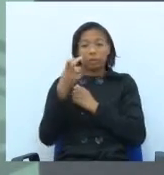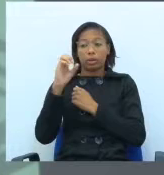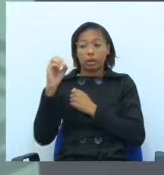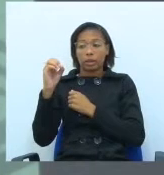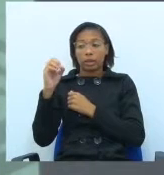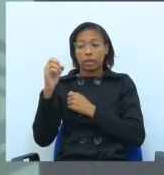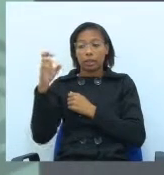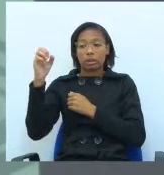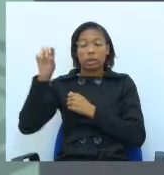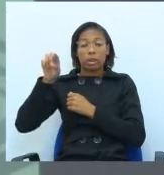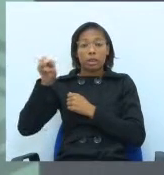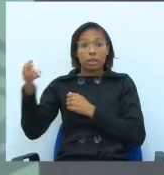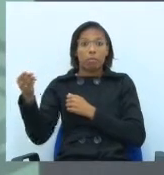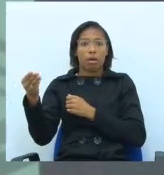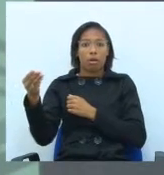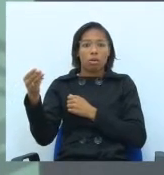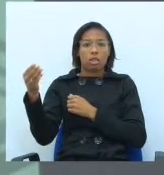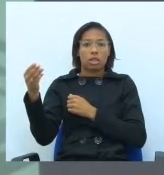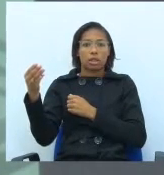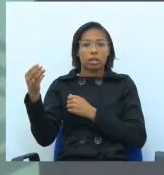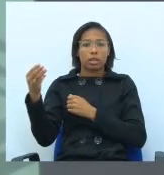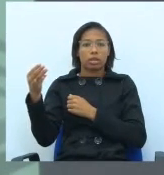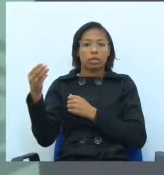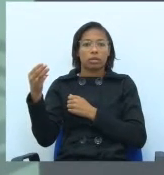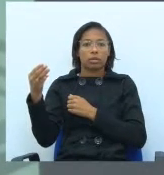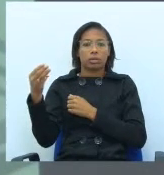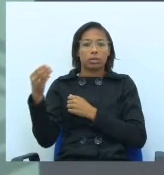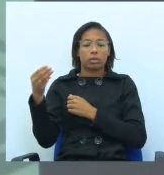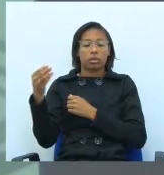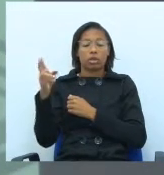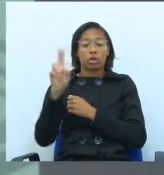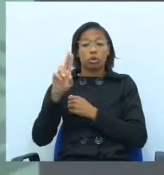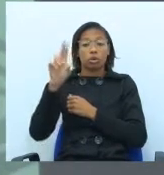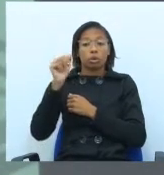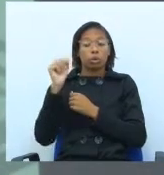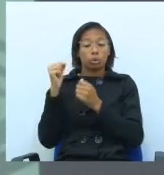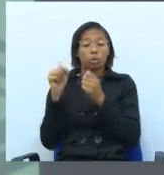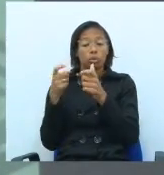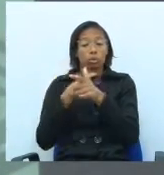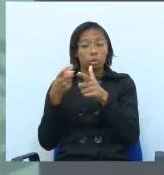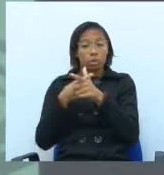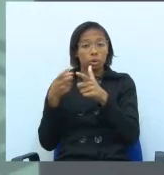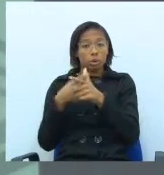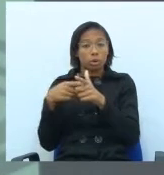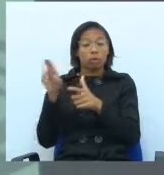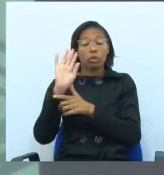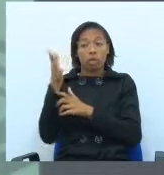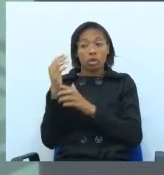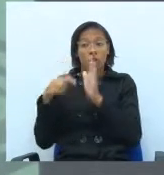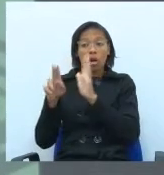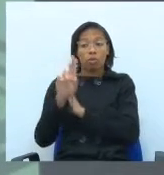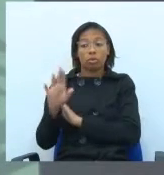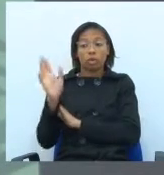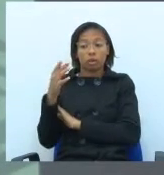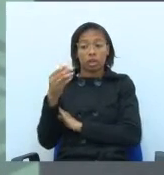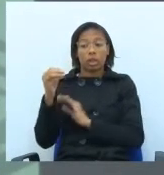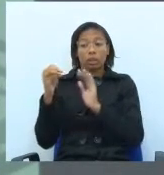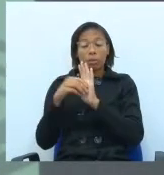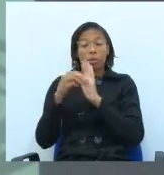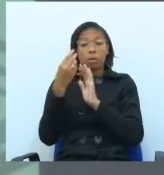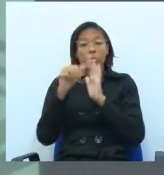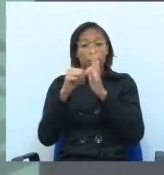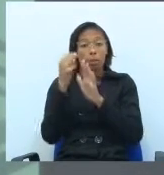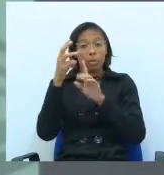556 milhões. De gastos já realizados, ou seja, despesas já liquidadas no primeiro